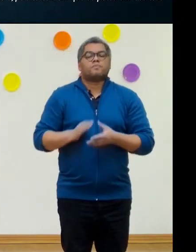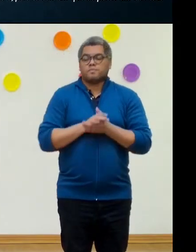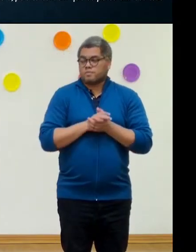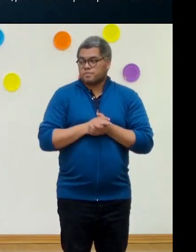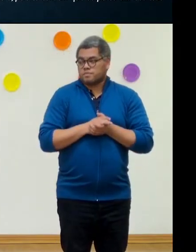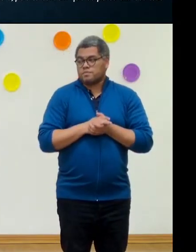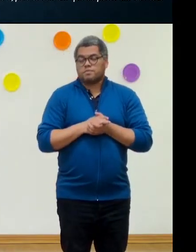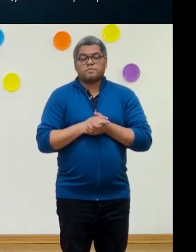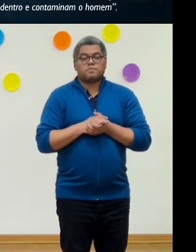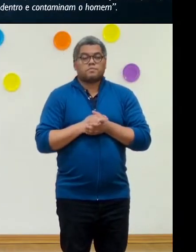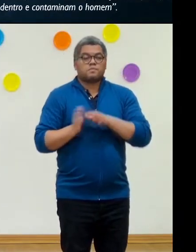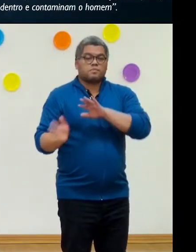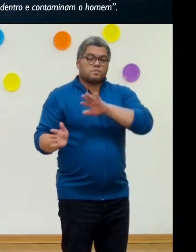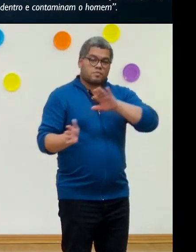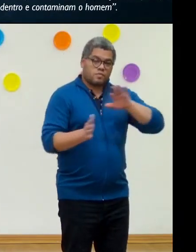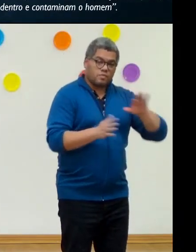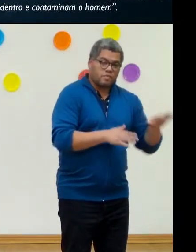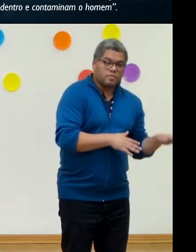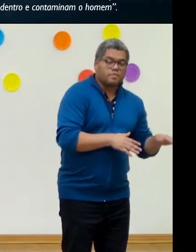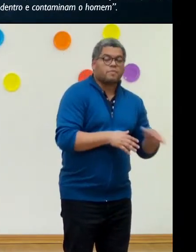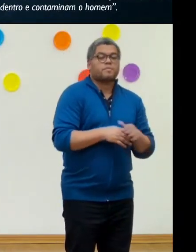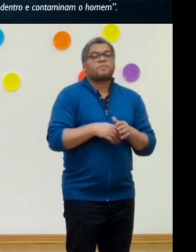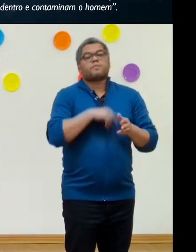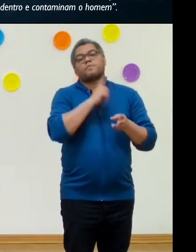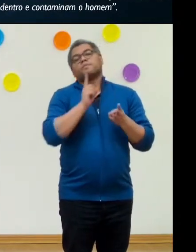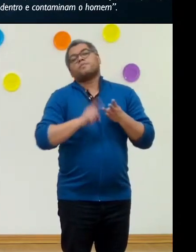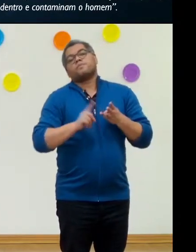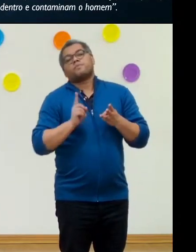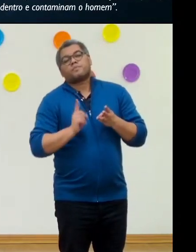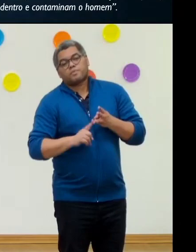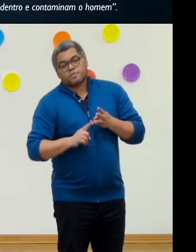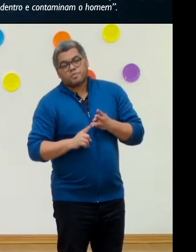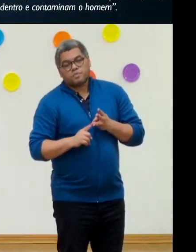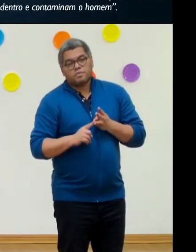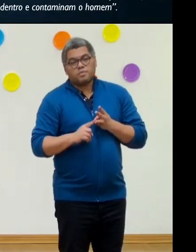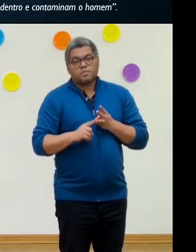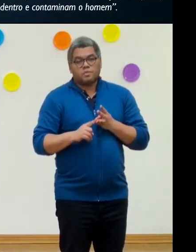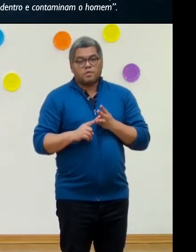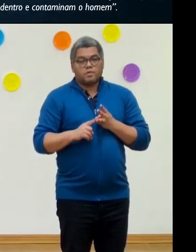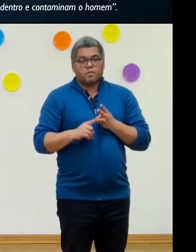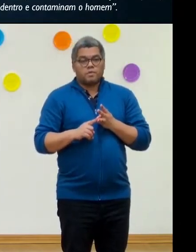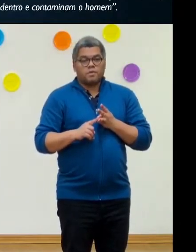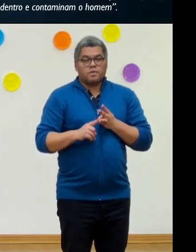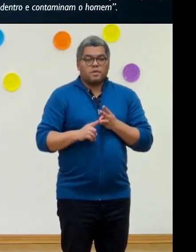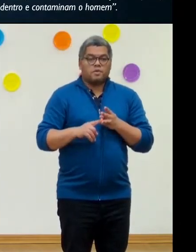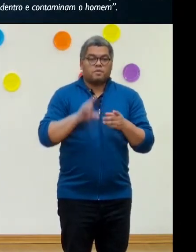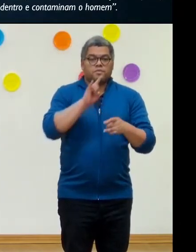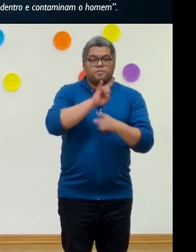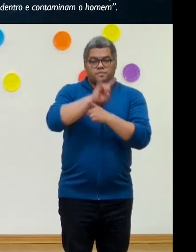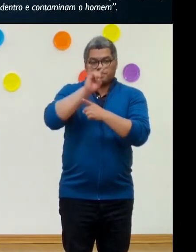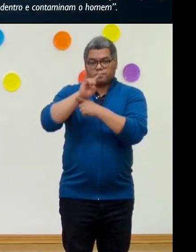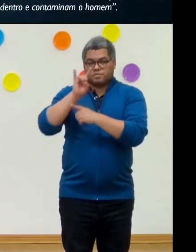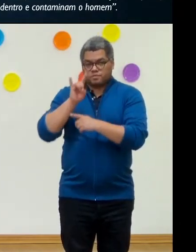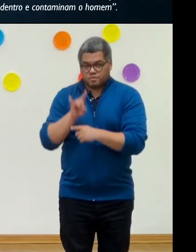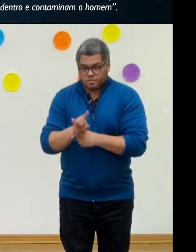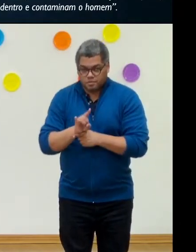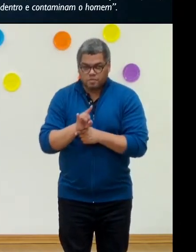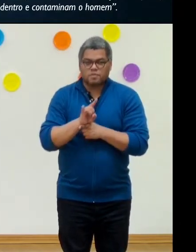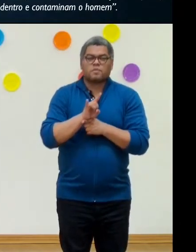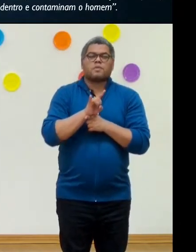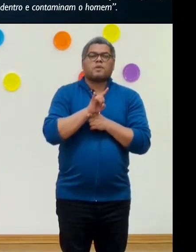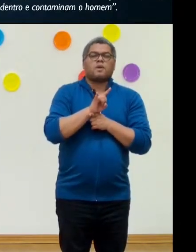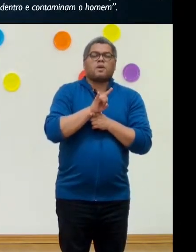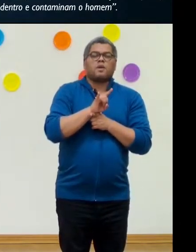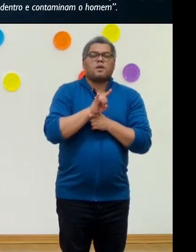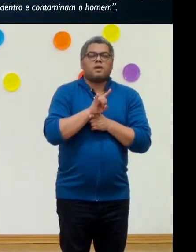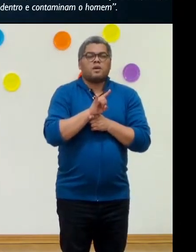Vamos lá, próximo. Adultério é corruptor do caráter e condutor de outros pecados. Nós lemos aí